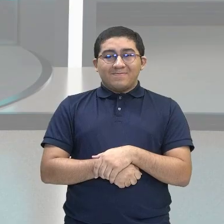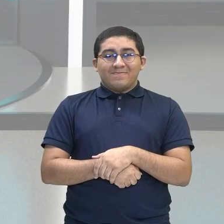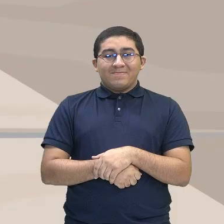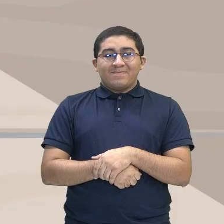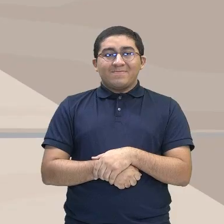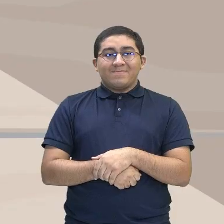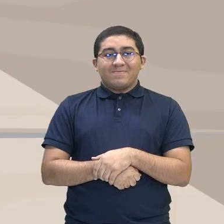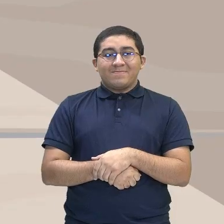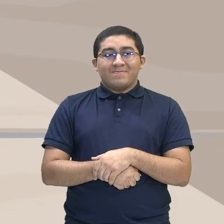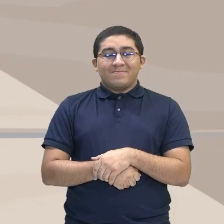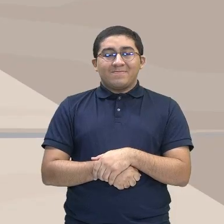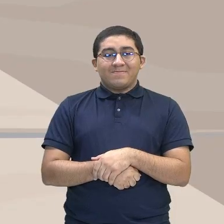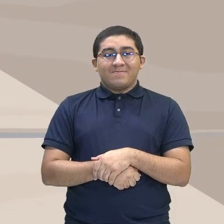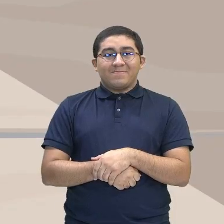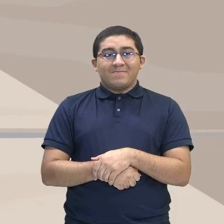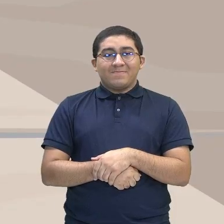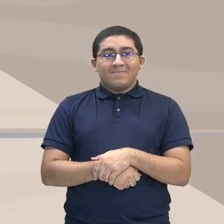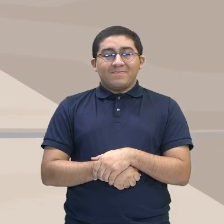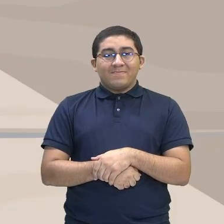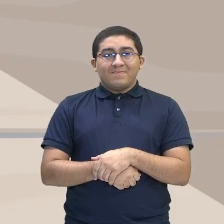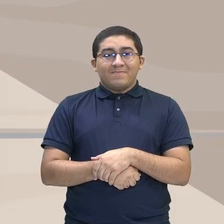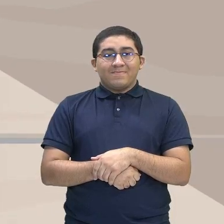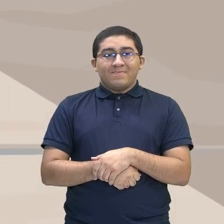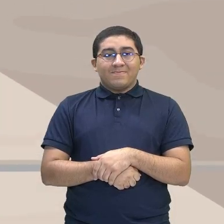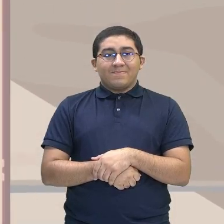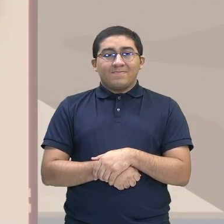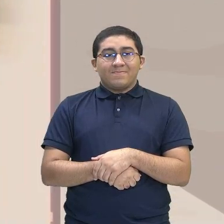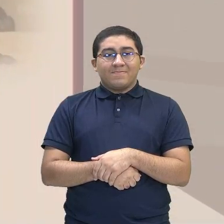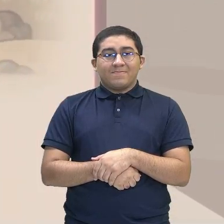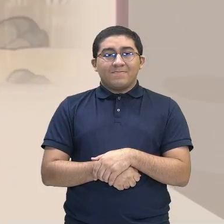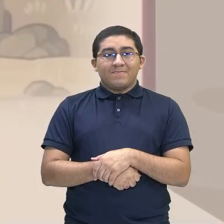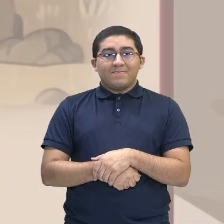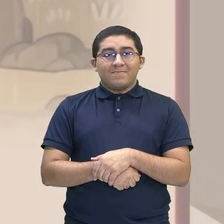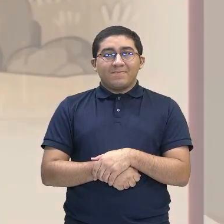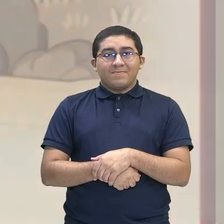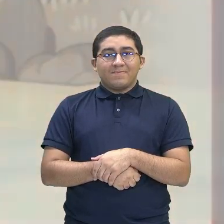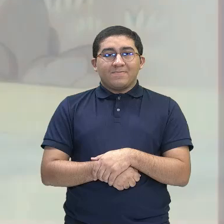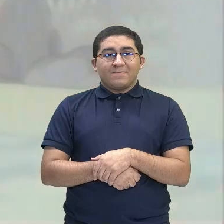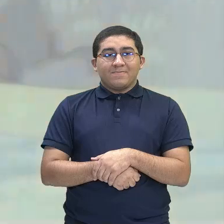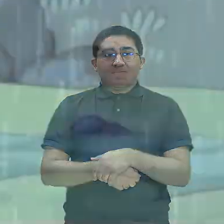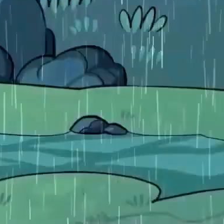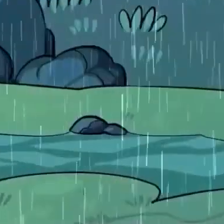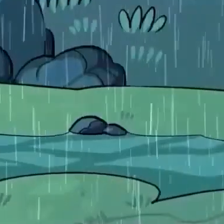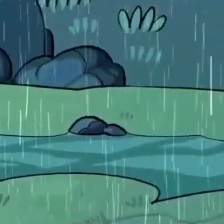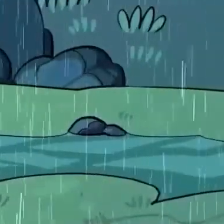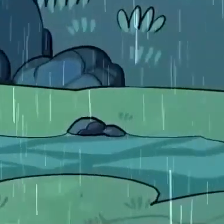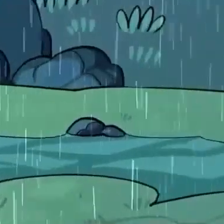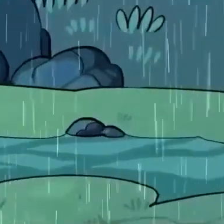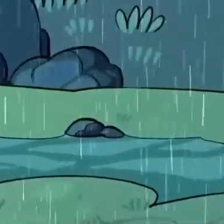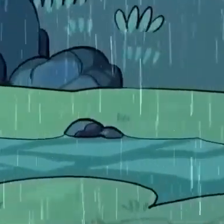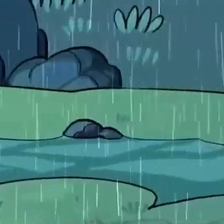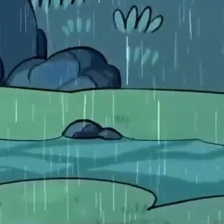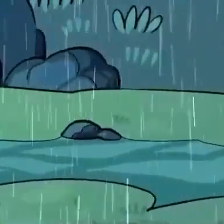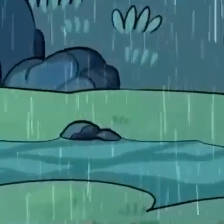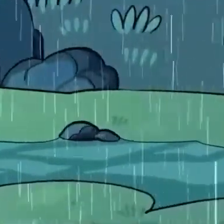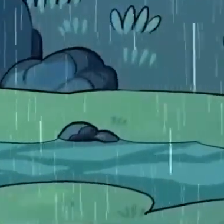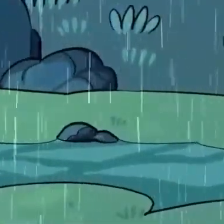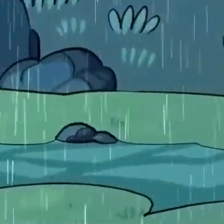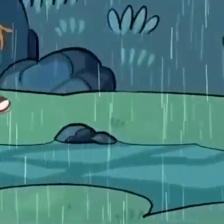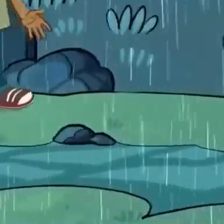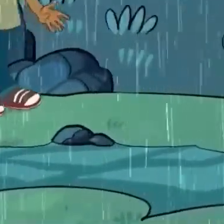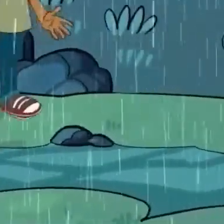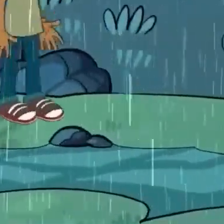go! The Secret Diary. It was night and raining. Pochita and